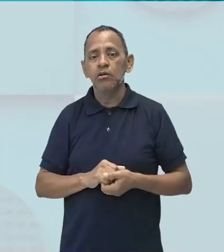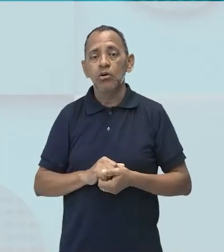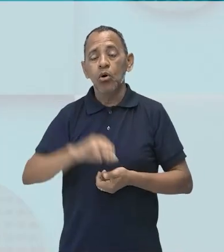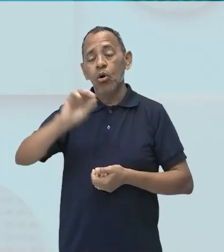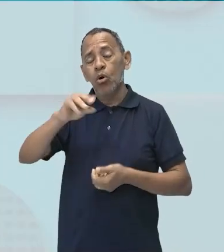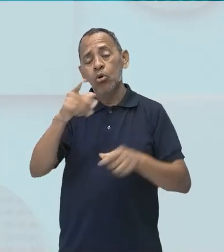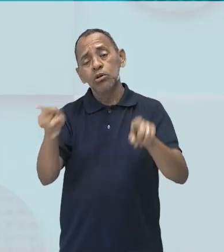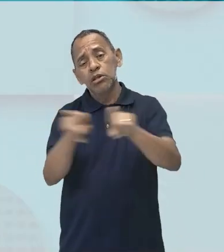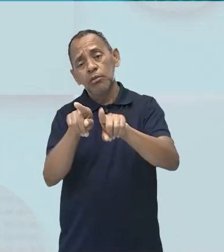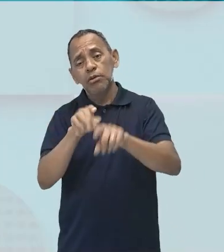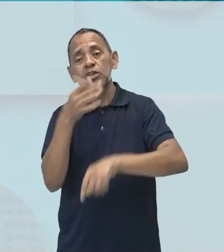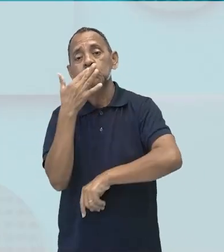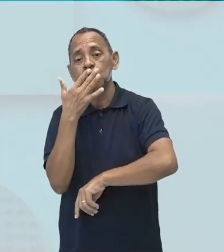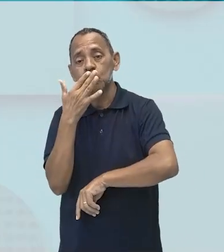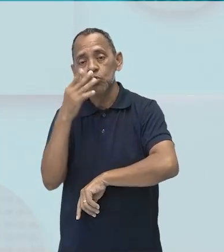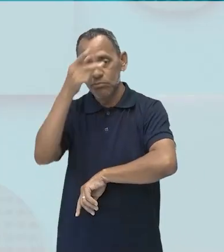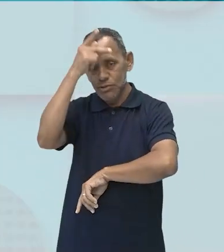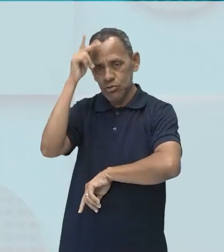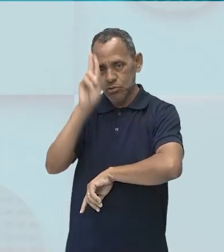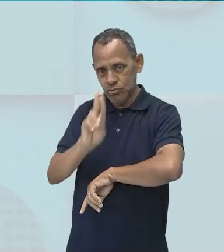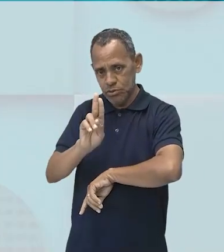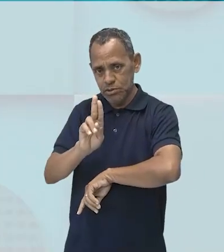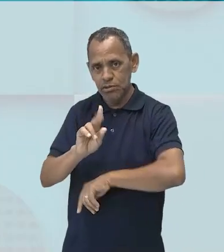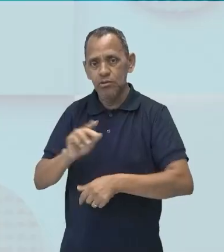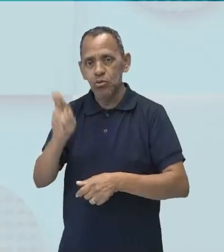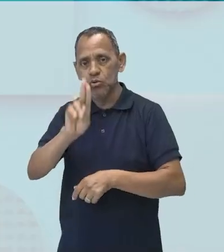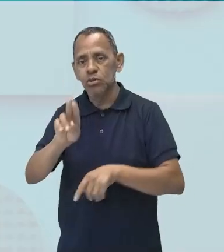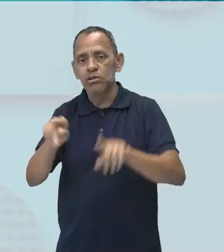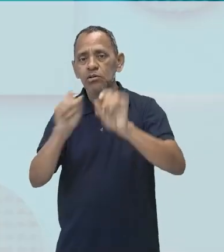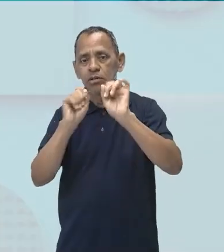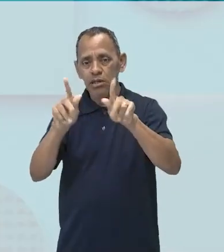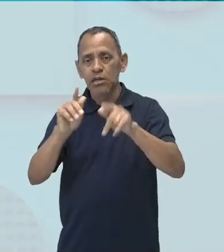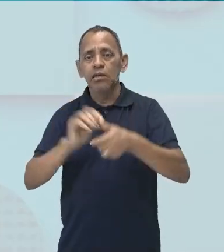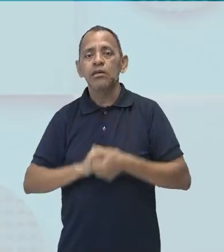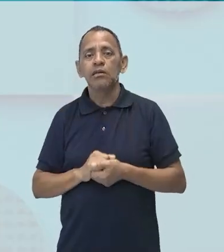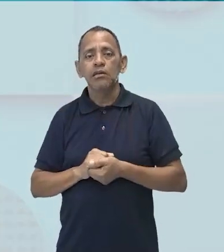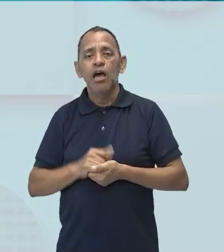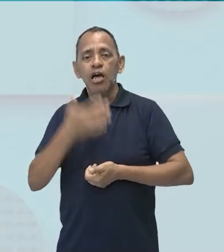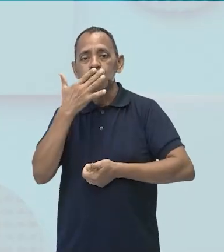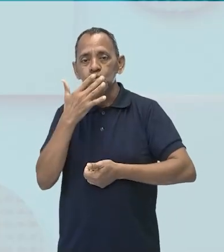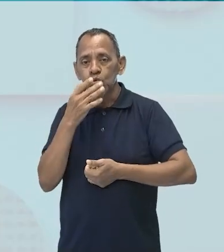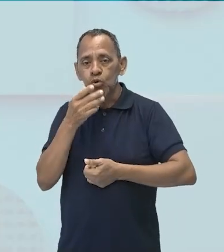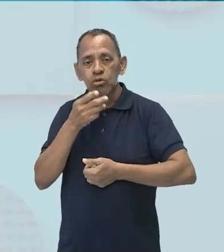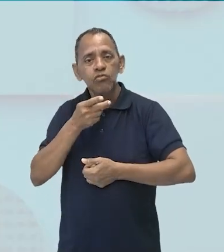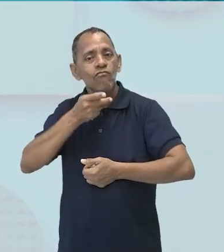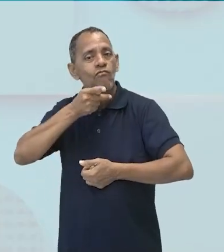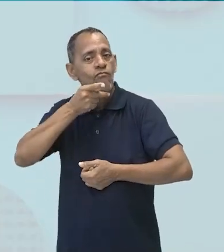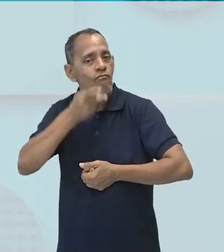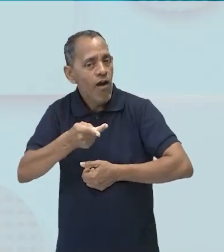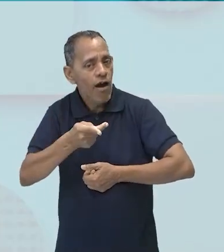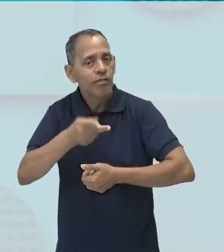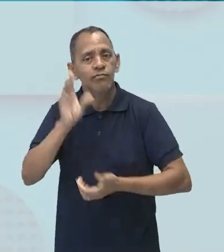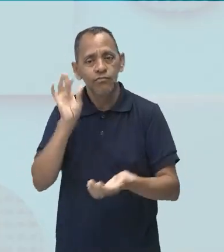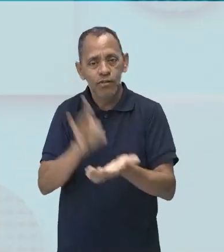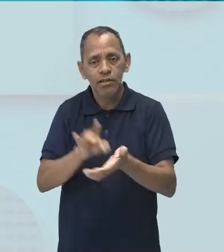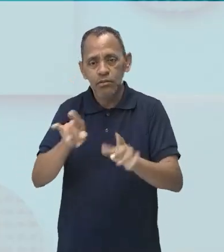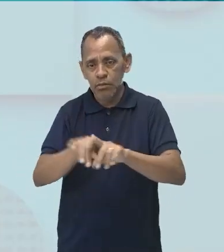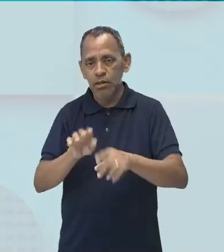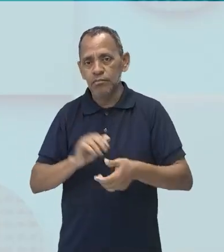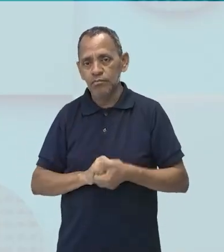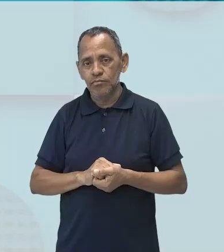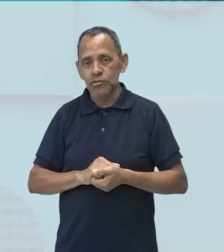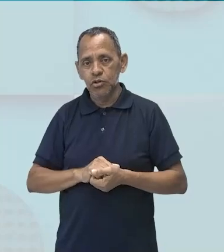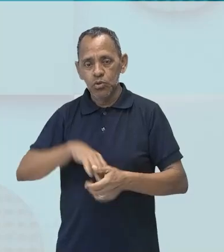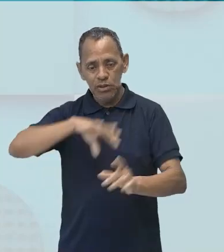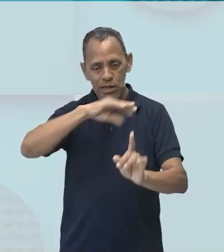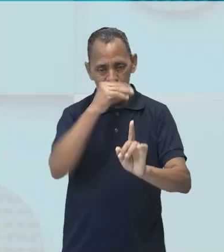as cores que a pessoa utiliza, certo? As cores, elas falam muito. Então, as cores que os